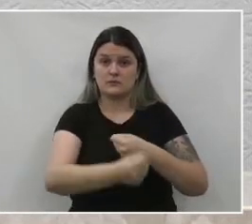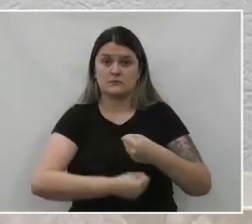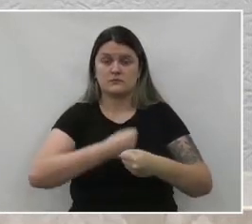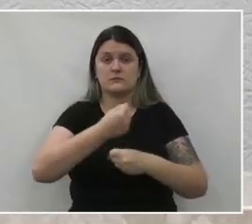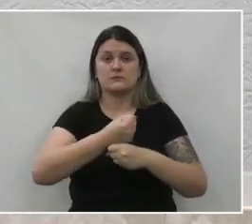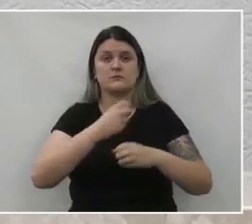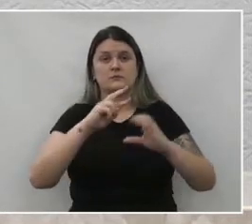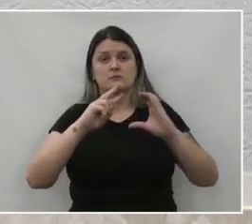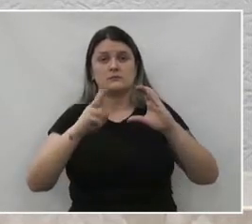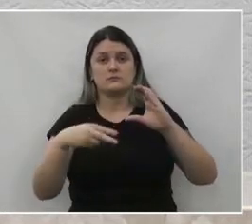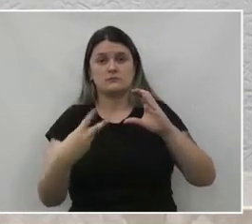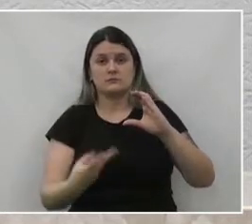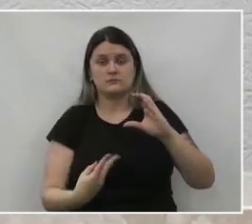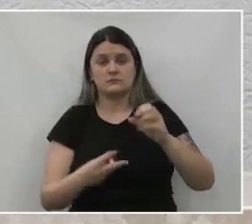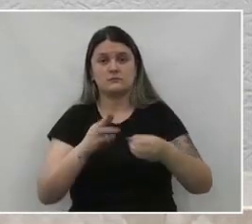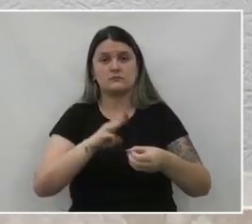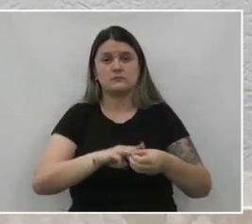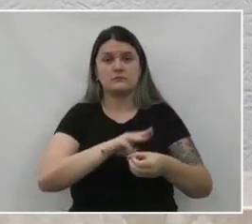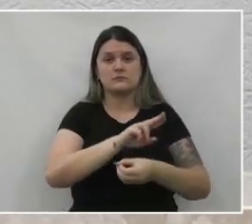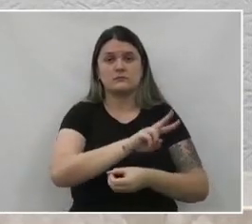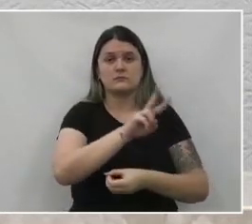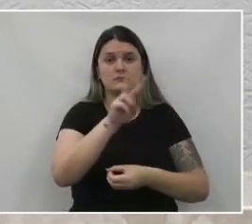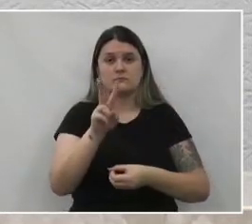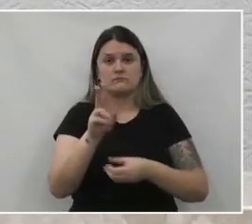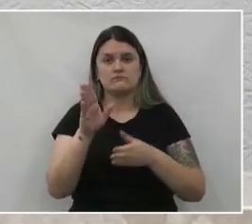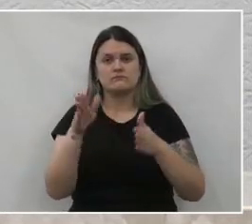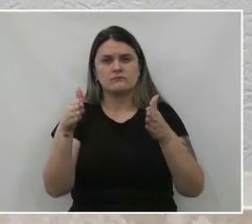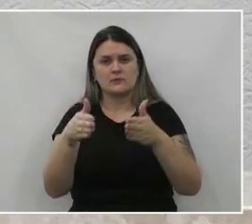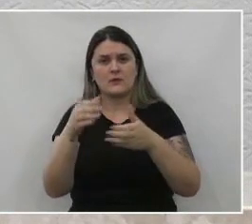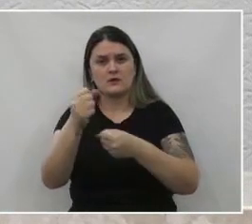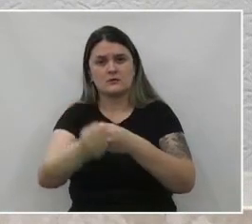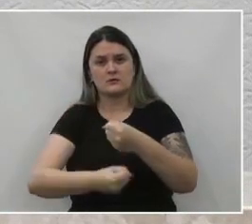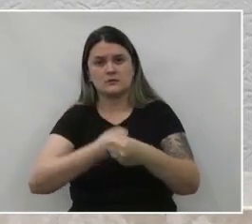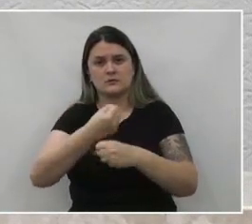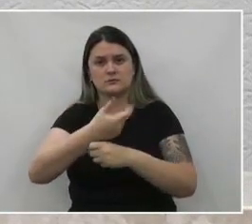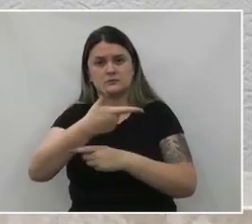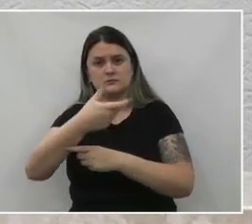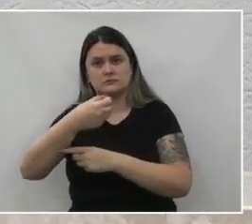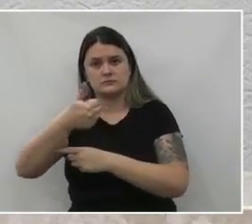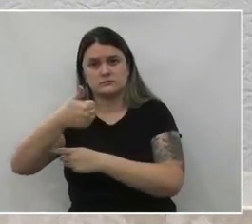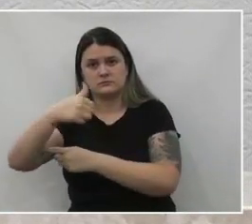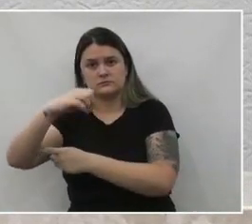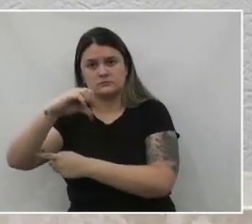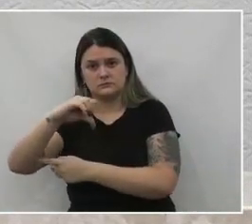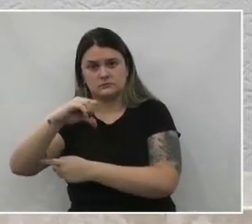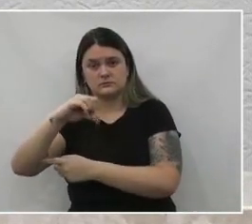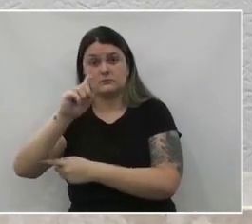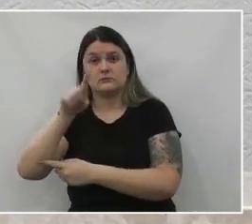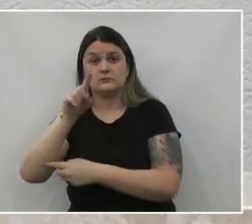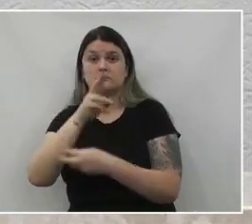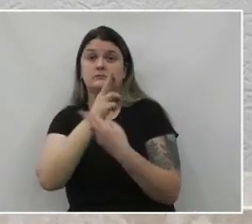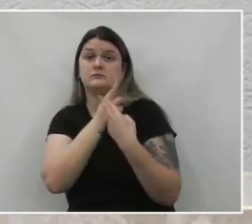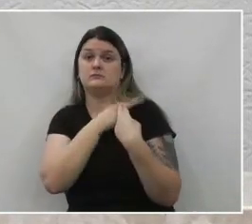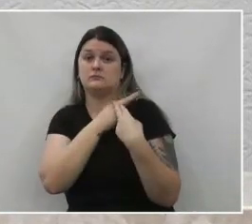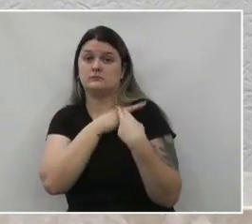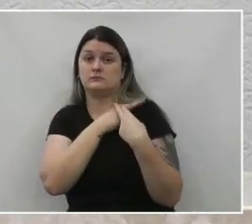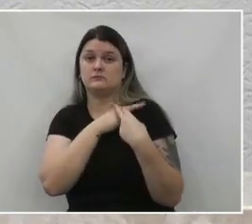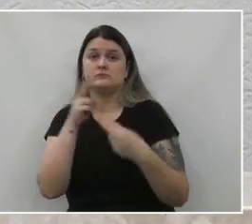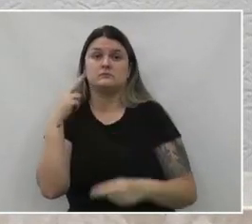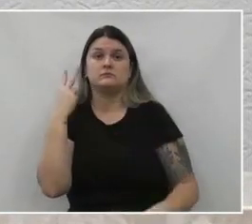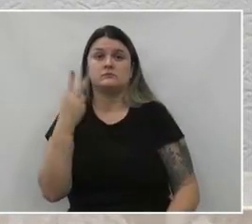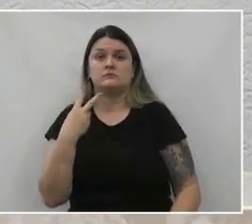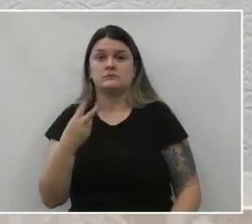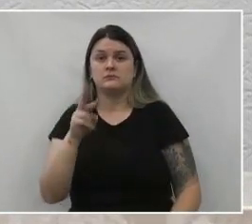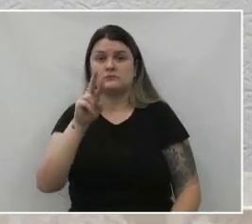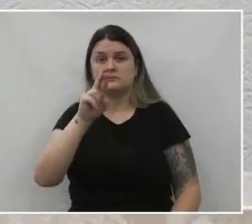Câmara Municipal de União da Vitória, referente ao exercício de 2019, de responsabilidade do senhor Ricardo